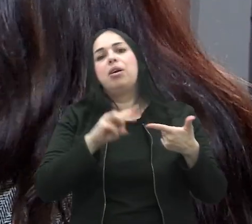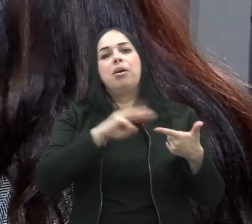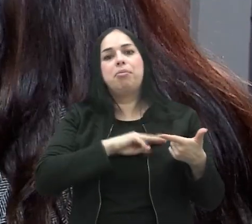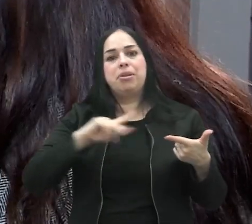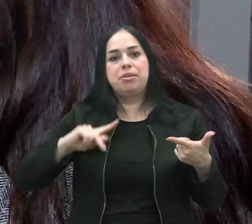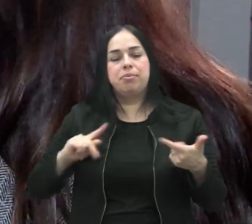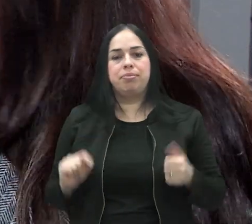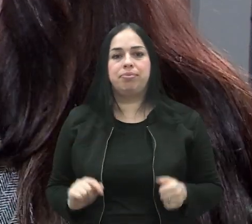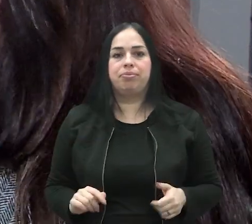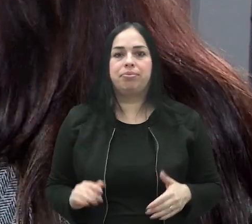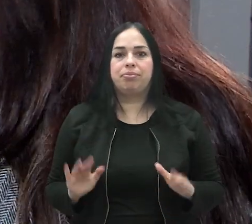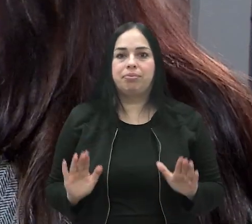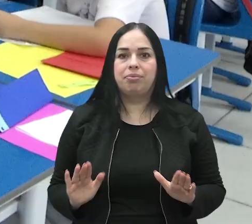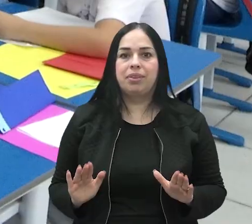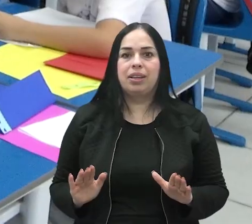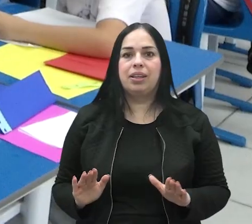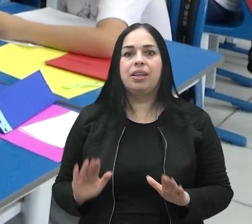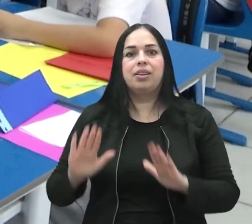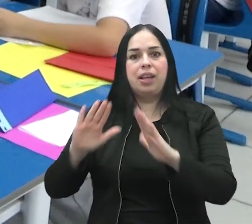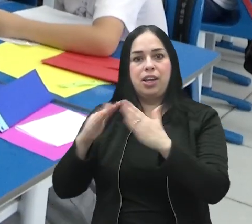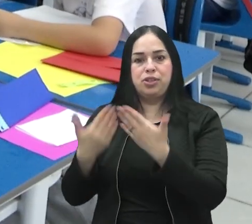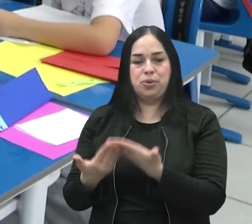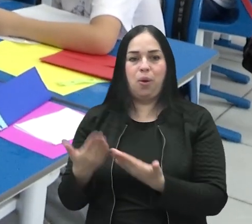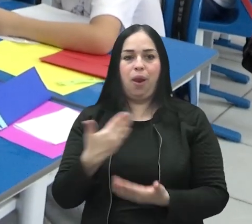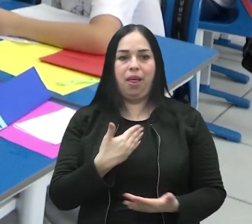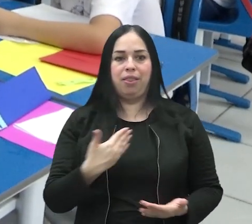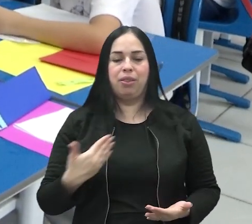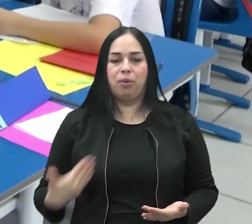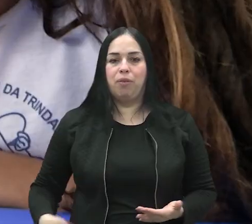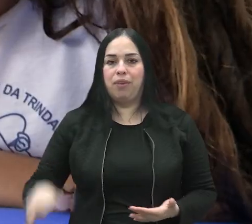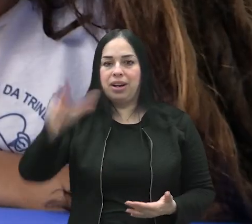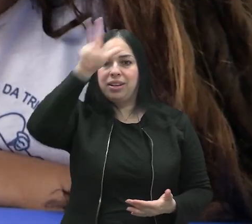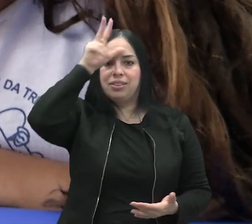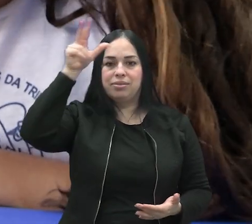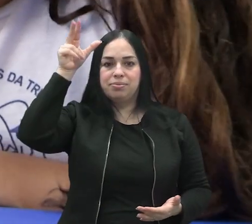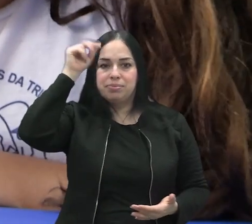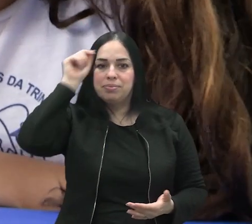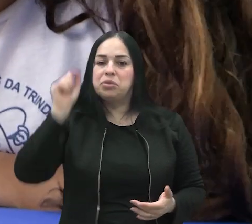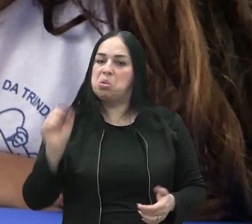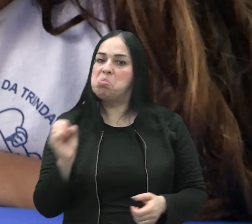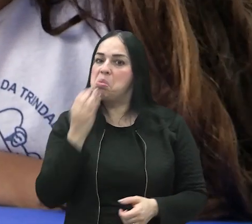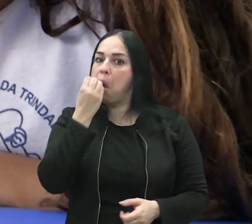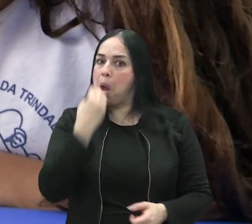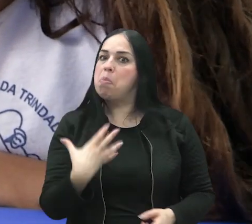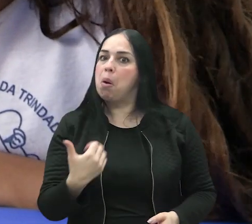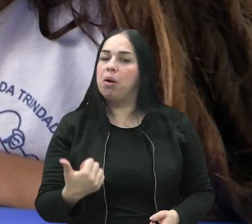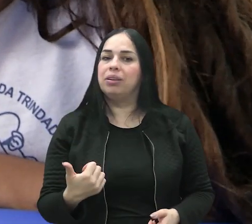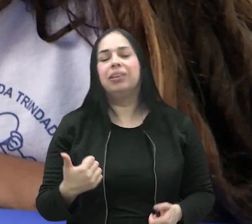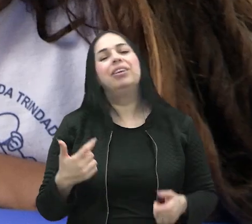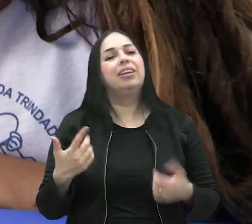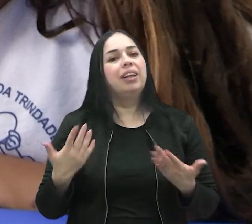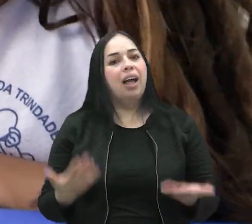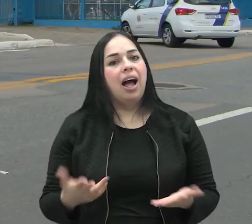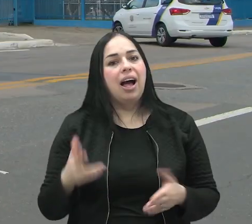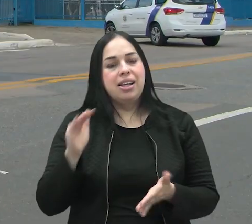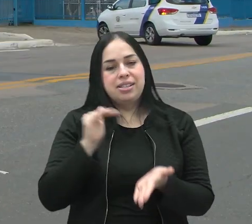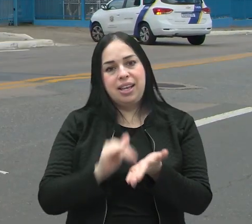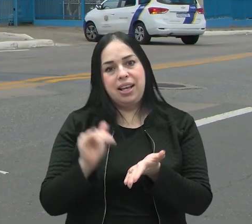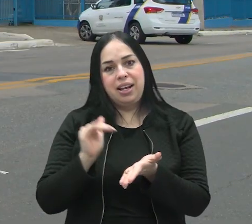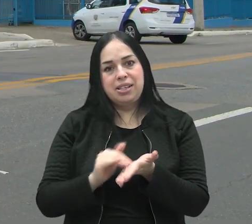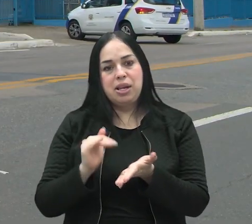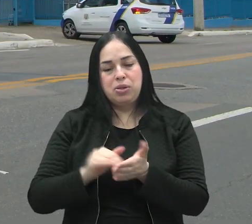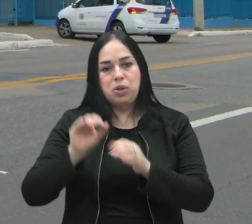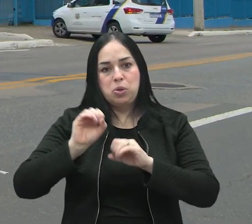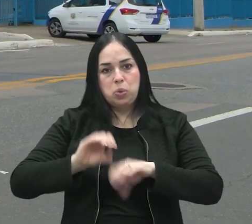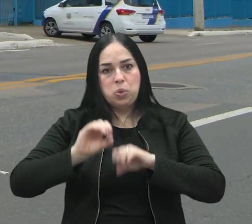Tutelar, Ministério Público em especial. Já a rede municipal apresenta contraste positivo.